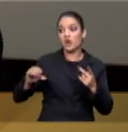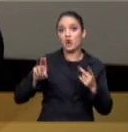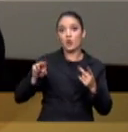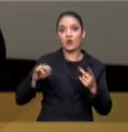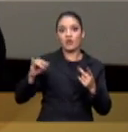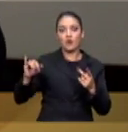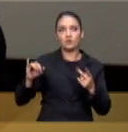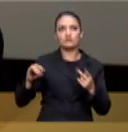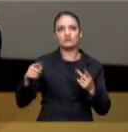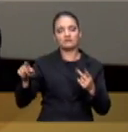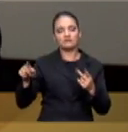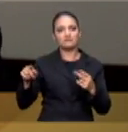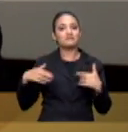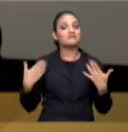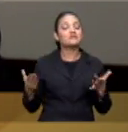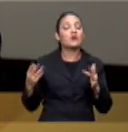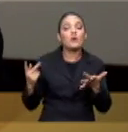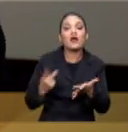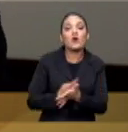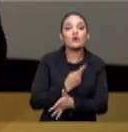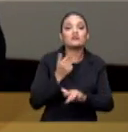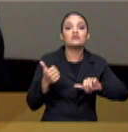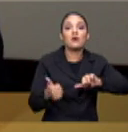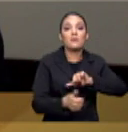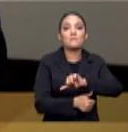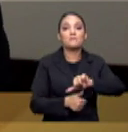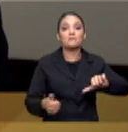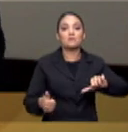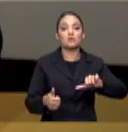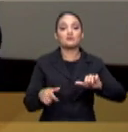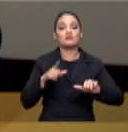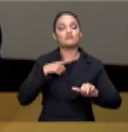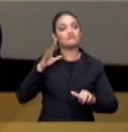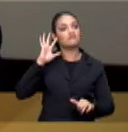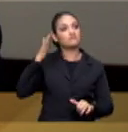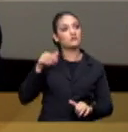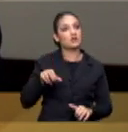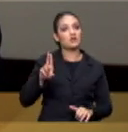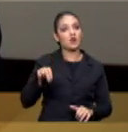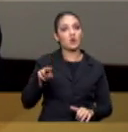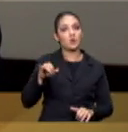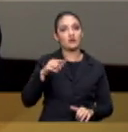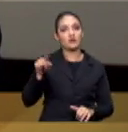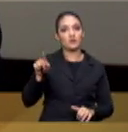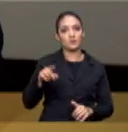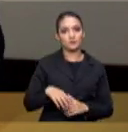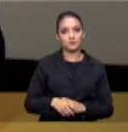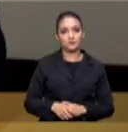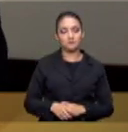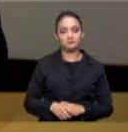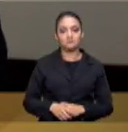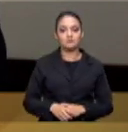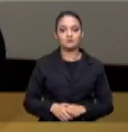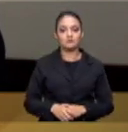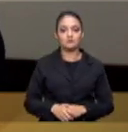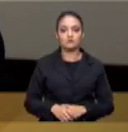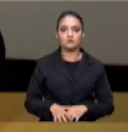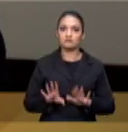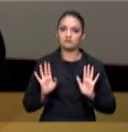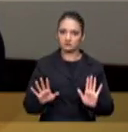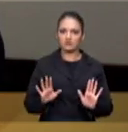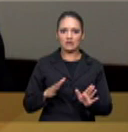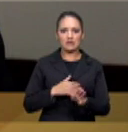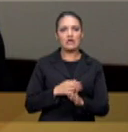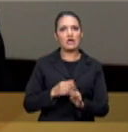grande mudança de entendimento da União por sua Procuradoria-Geral da Fazenda Nacional. Até então,